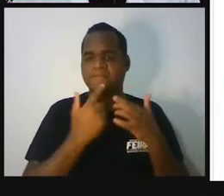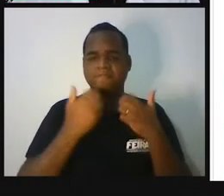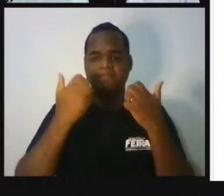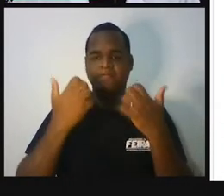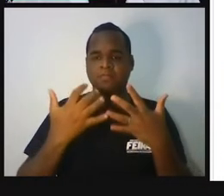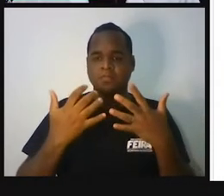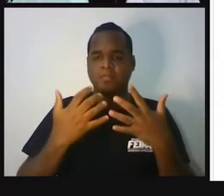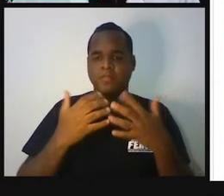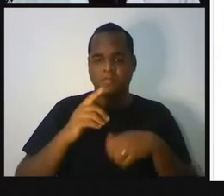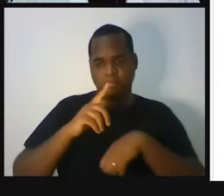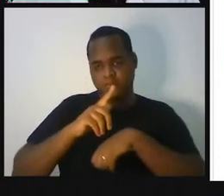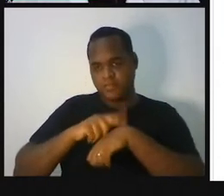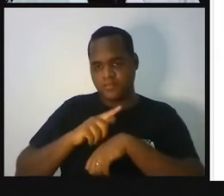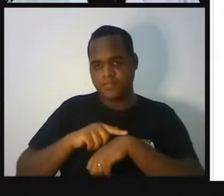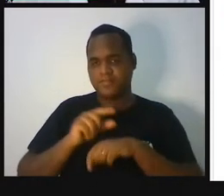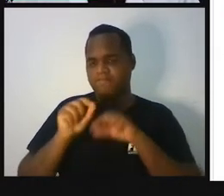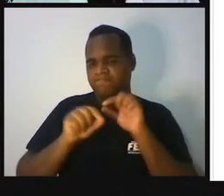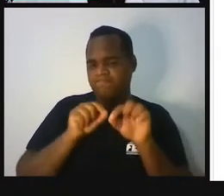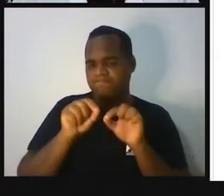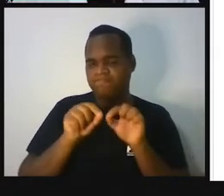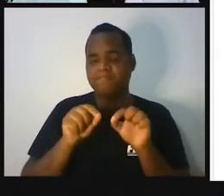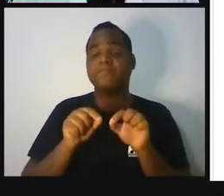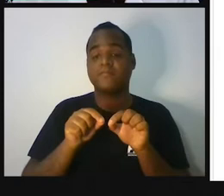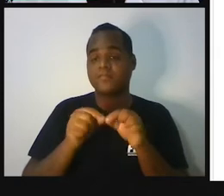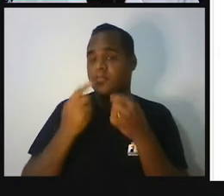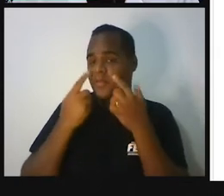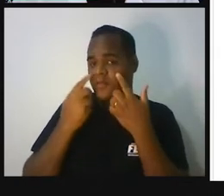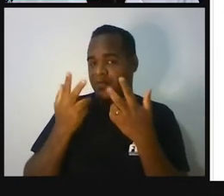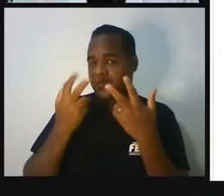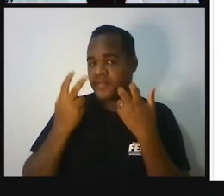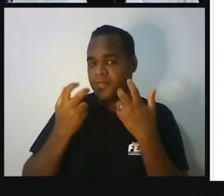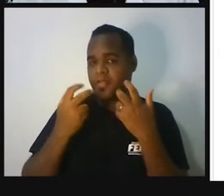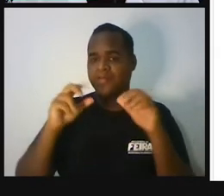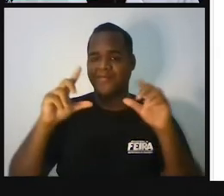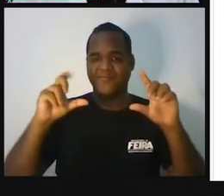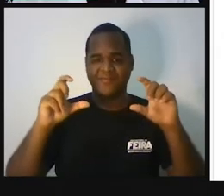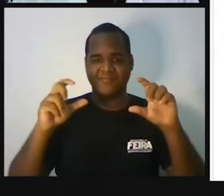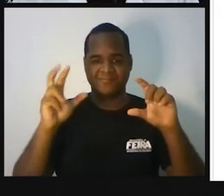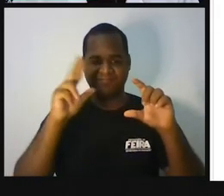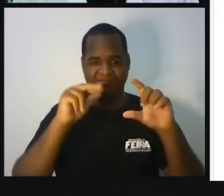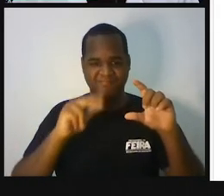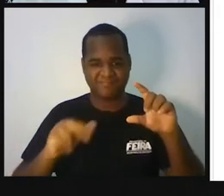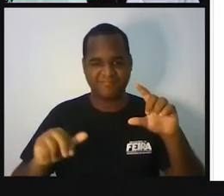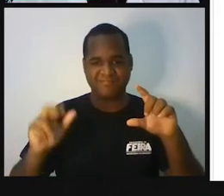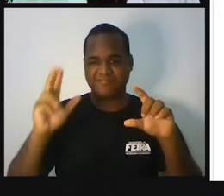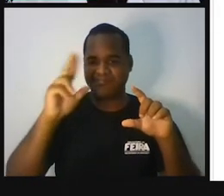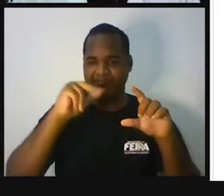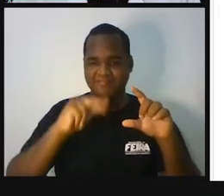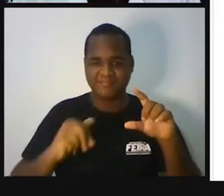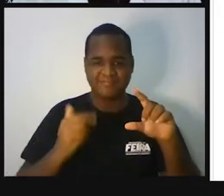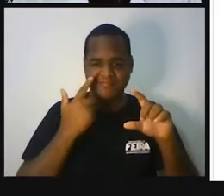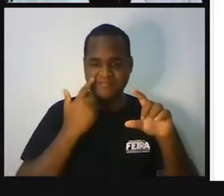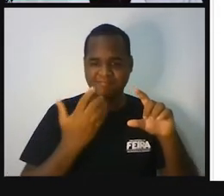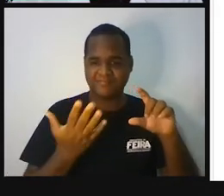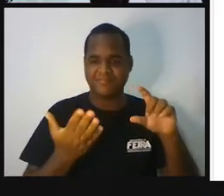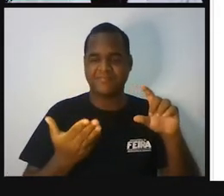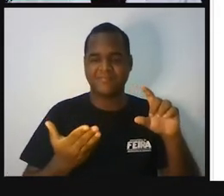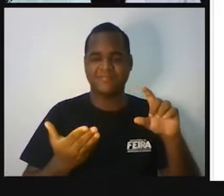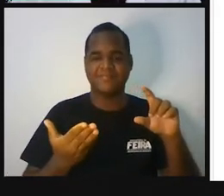pensar nessa daqui ó é como observar essas imagens aqui ó ó